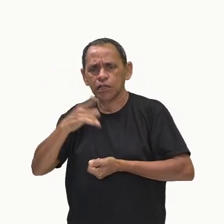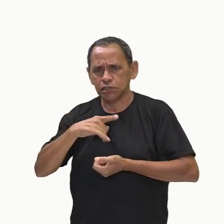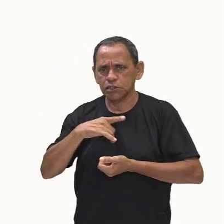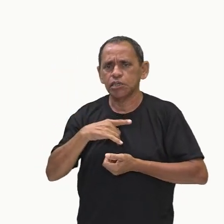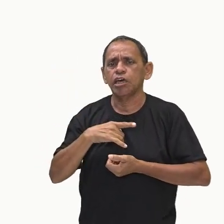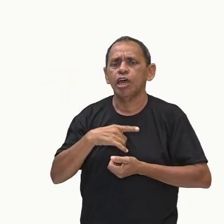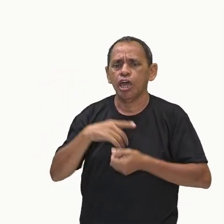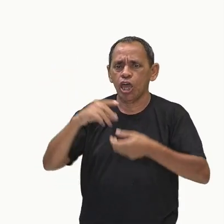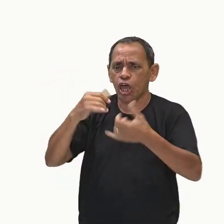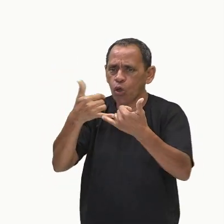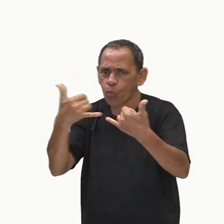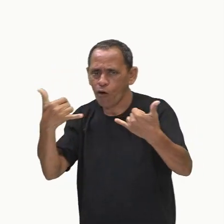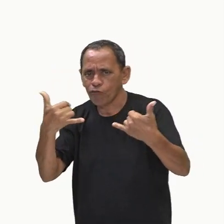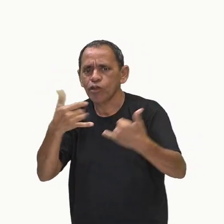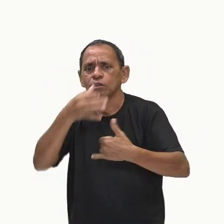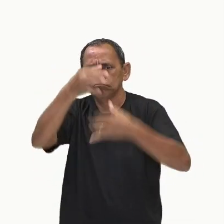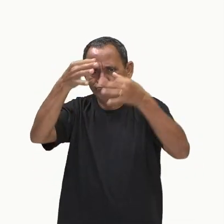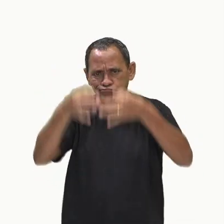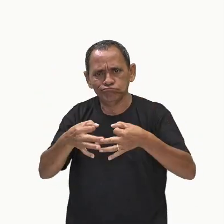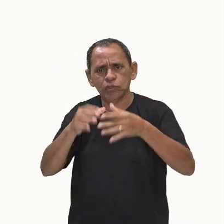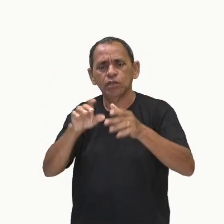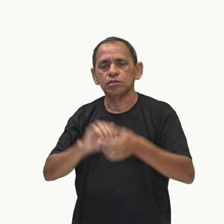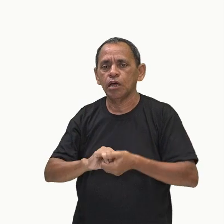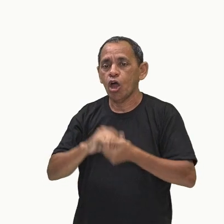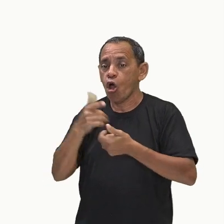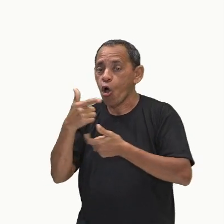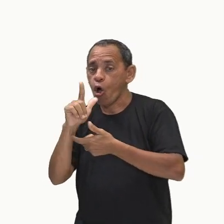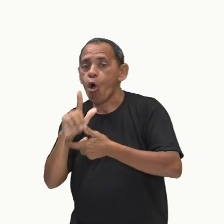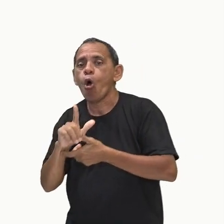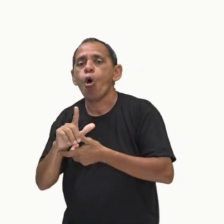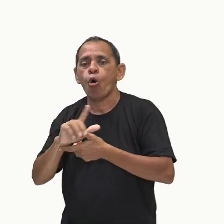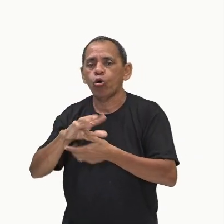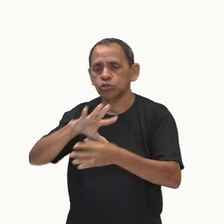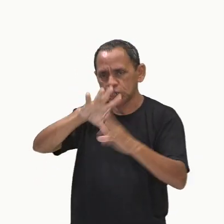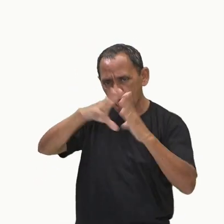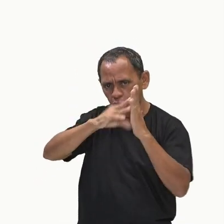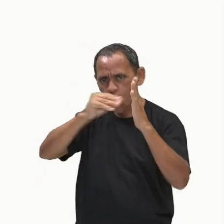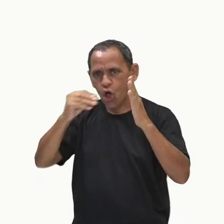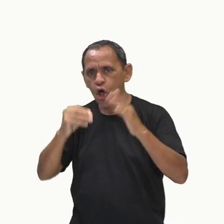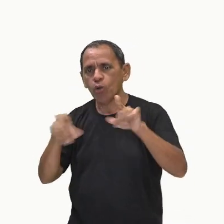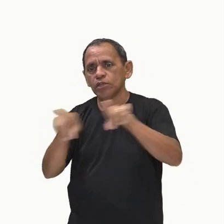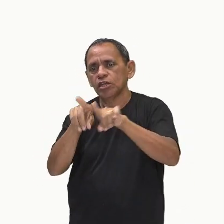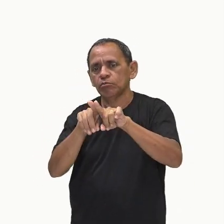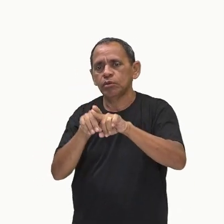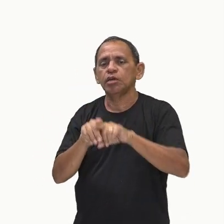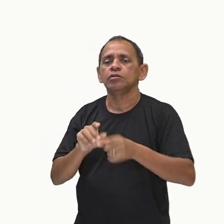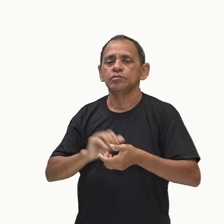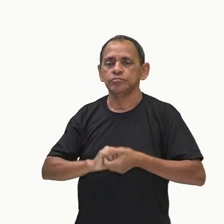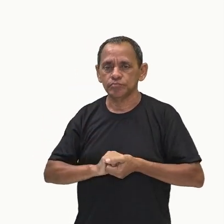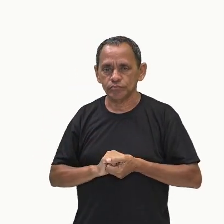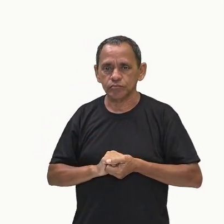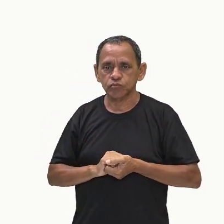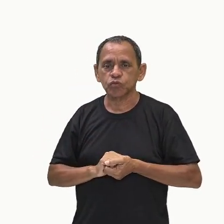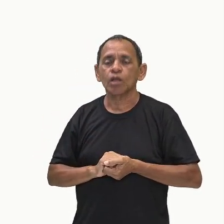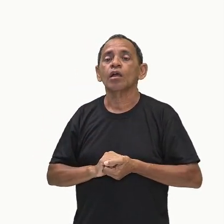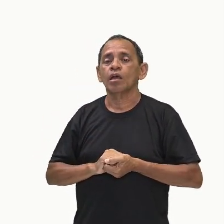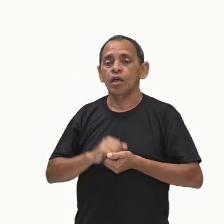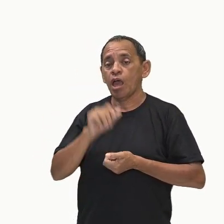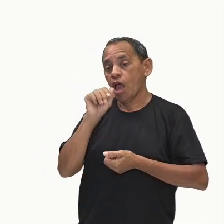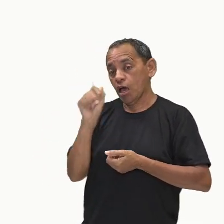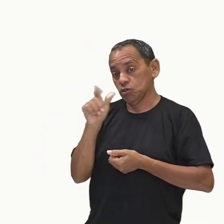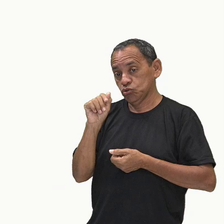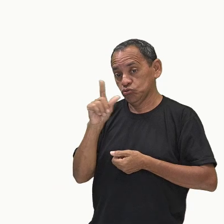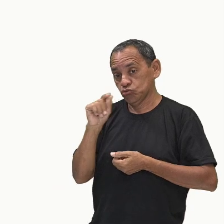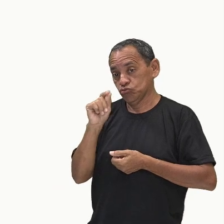e uma fita sintetizada. A original em azul e a sintetizada em laranja,